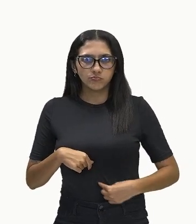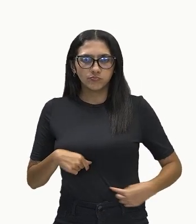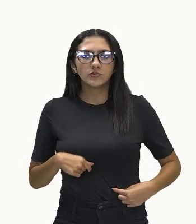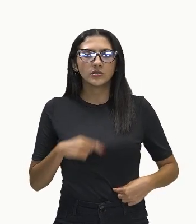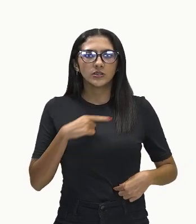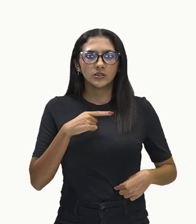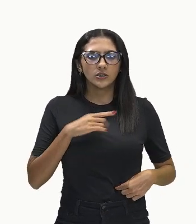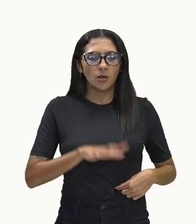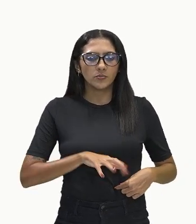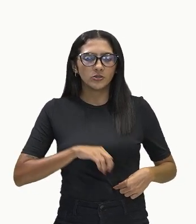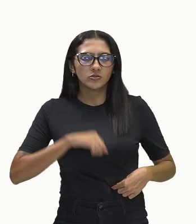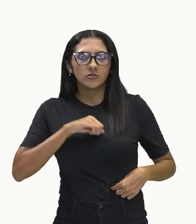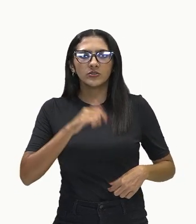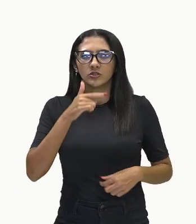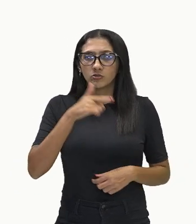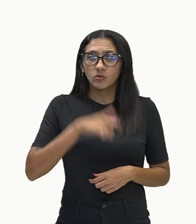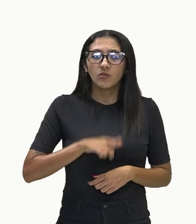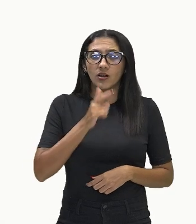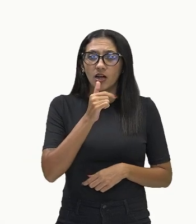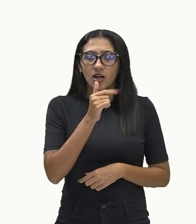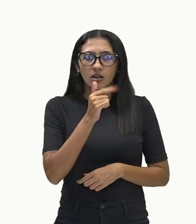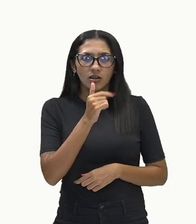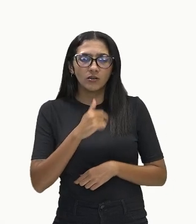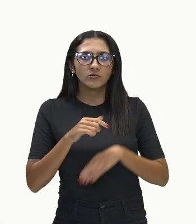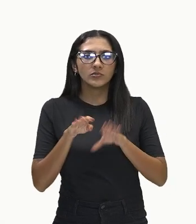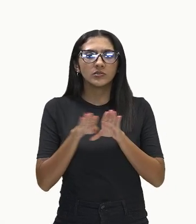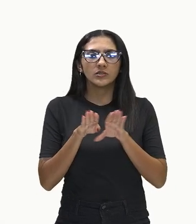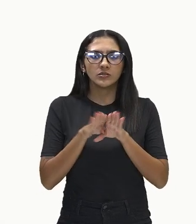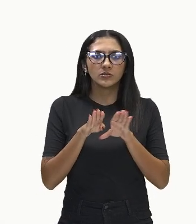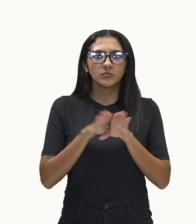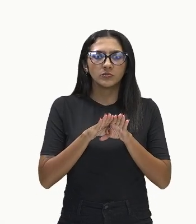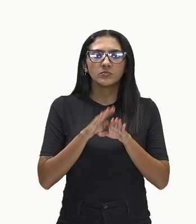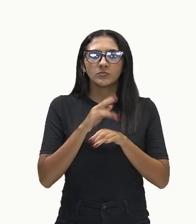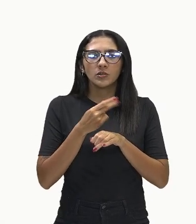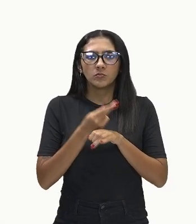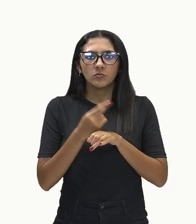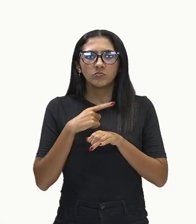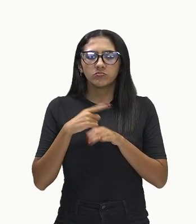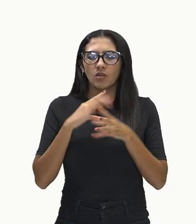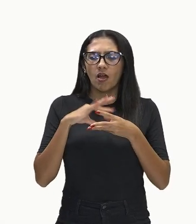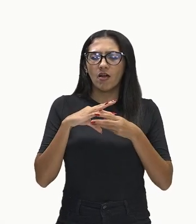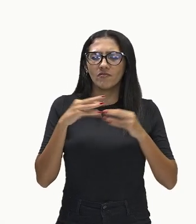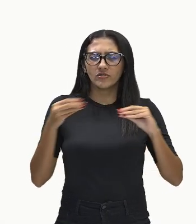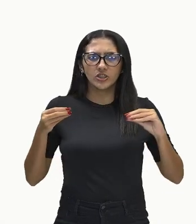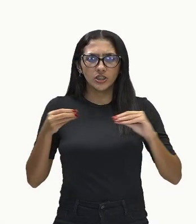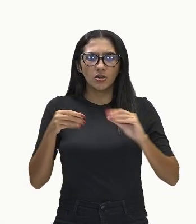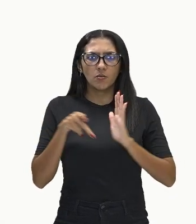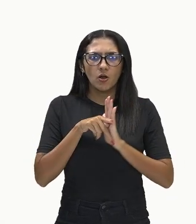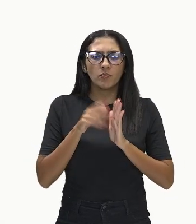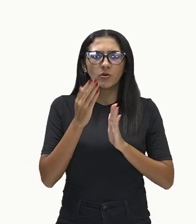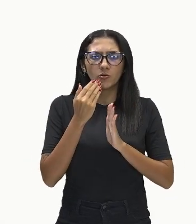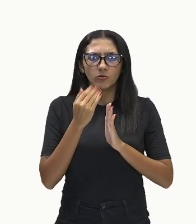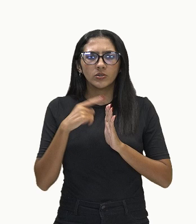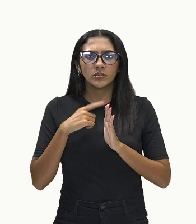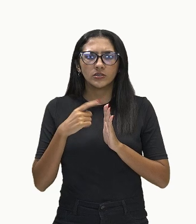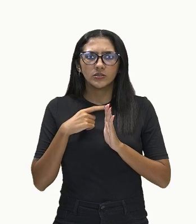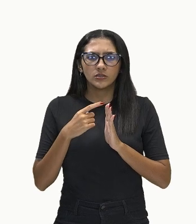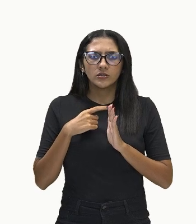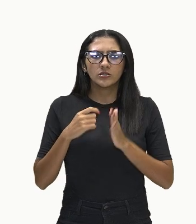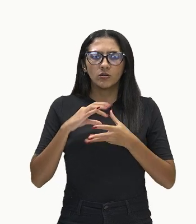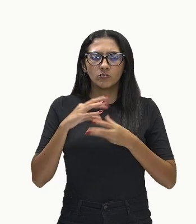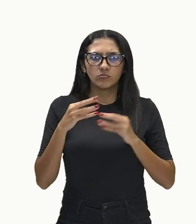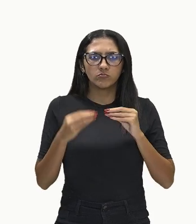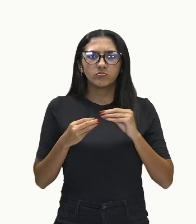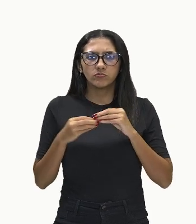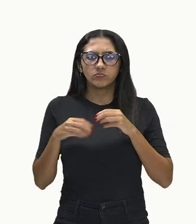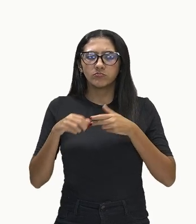ser absorvido a água e, através das fibras alimentares, formado o nosso bolo